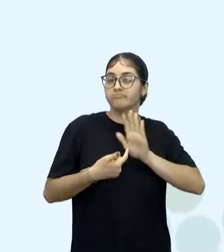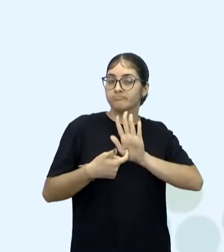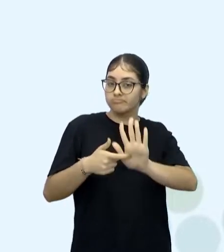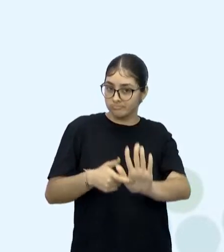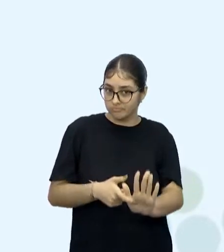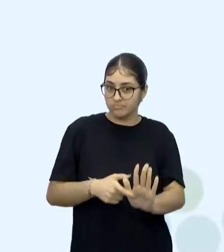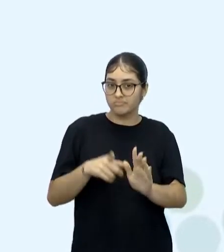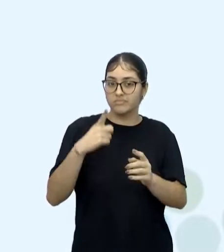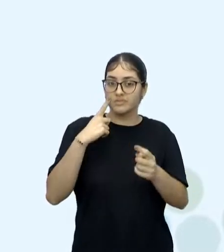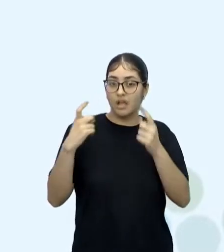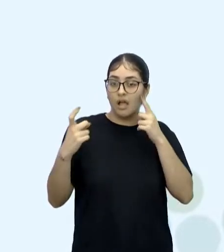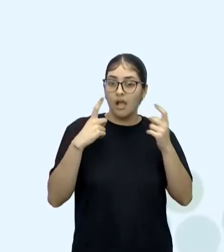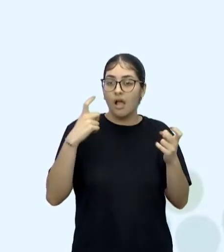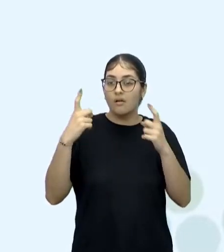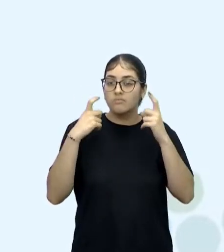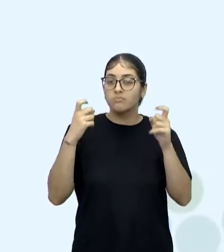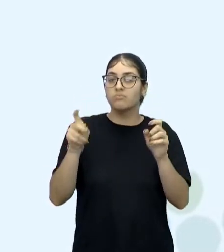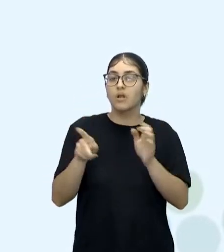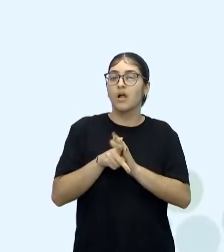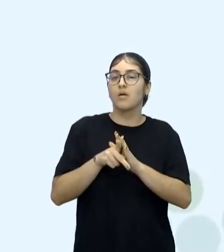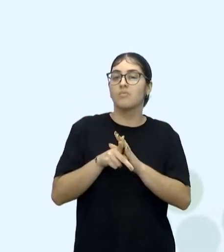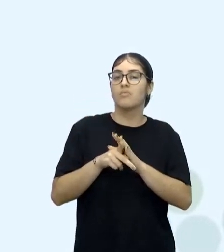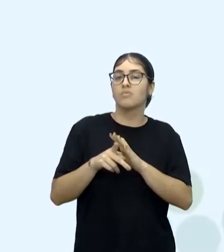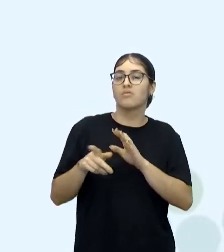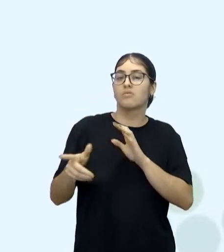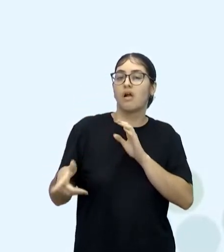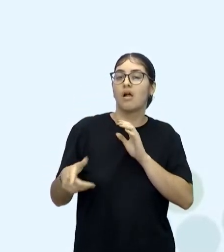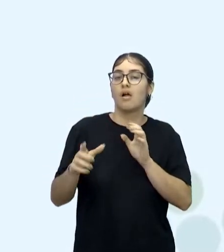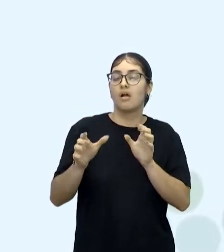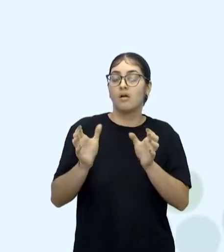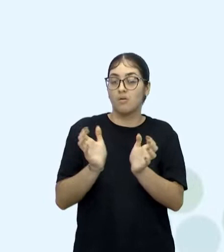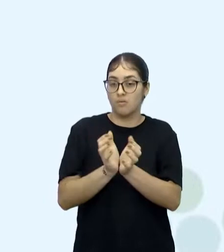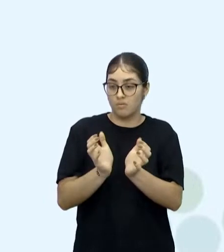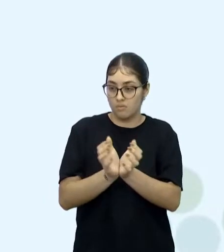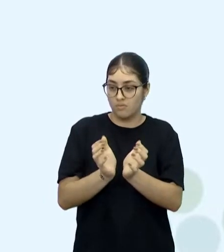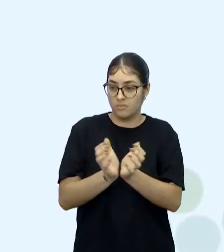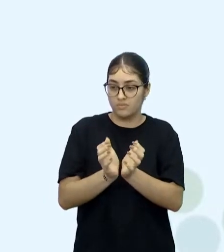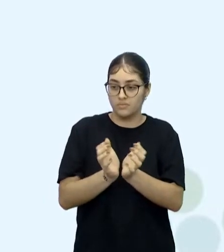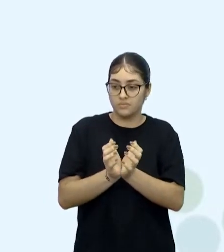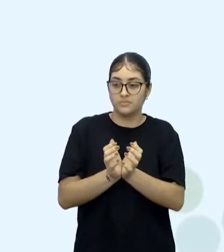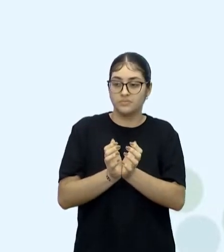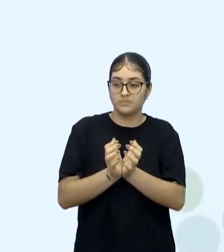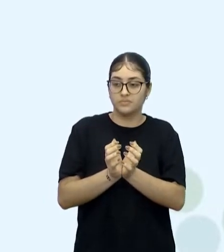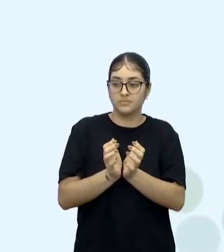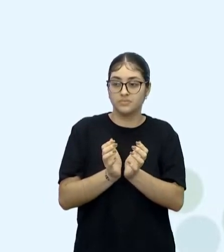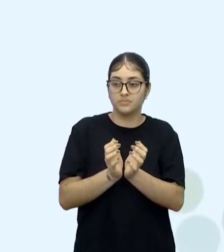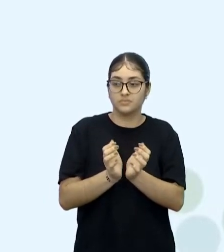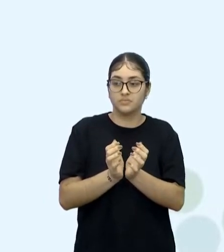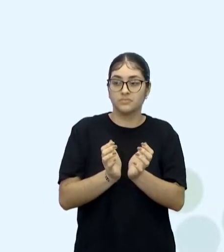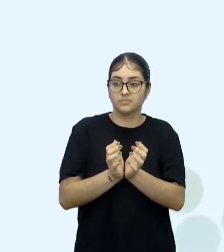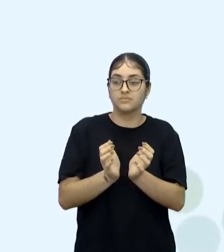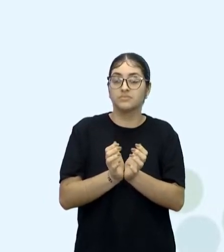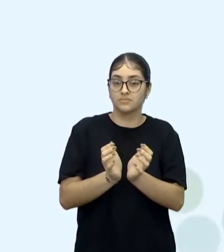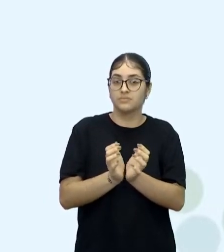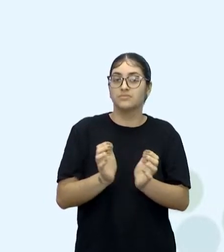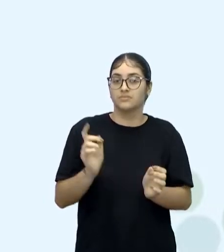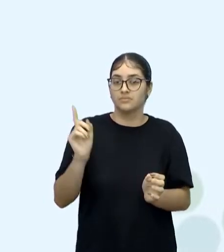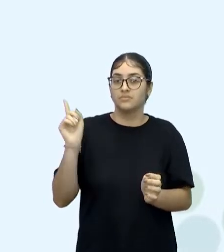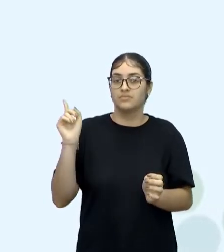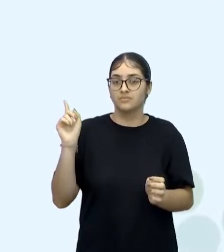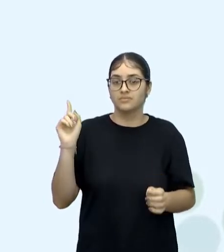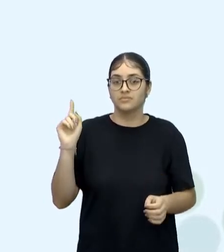a criatividade fica por conta do grupo. Vai ser feito em grupo, obviamente. Mas não se esqueçam de garantir que alguns